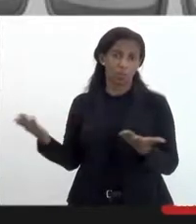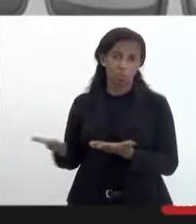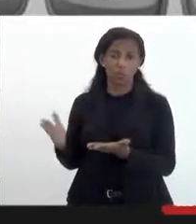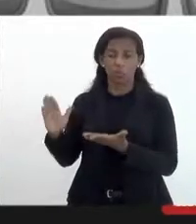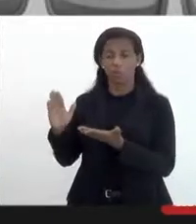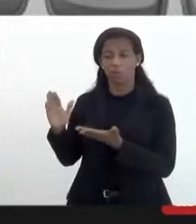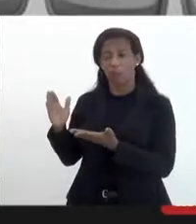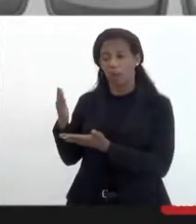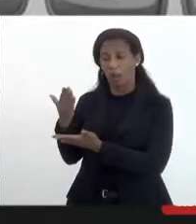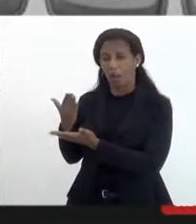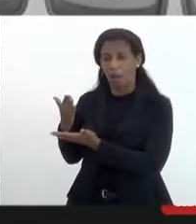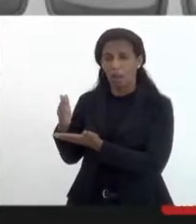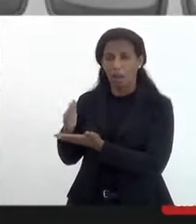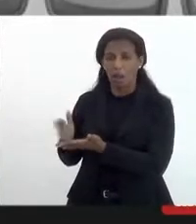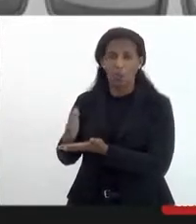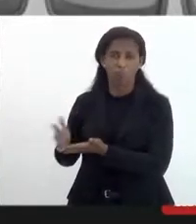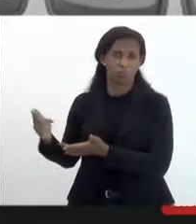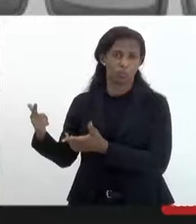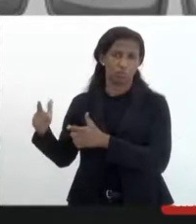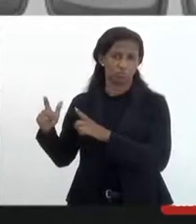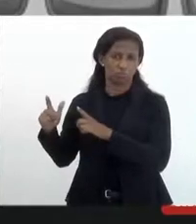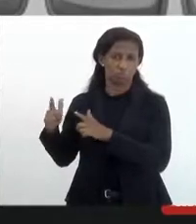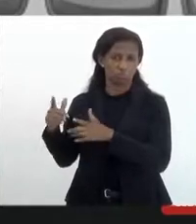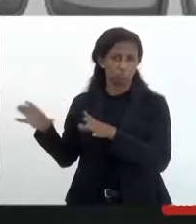outros, infelizmente, a gente não tem, nesse momento,